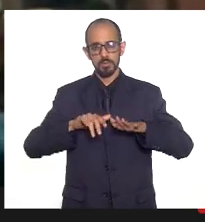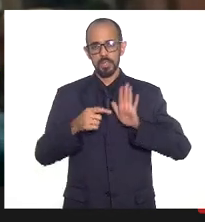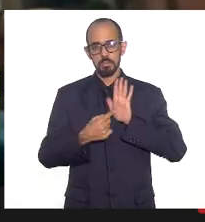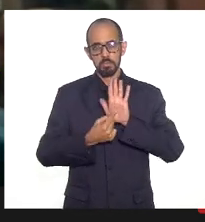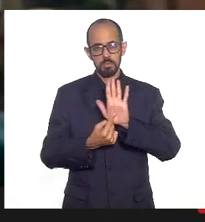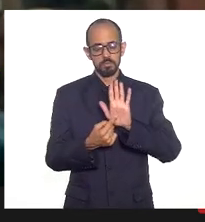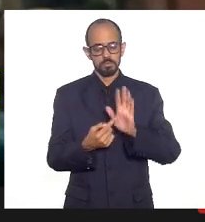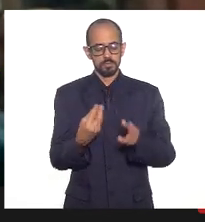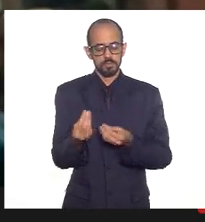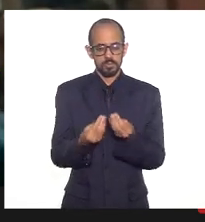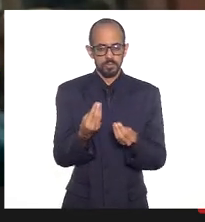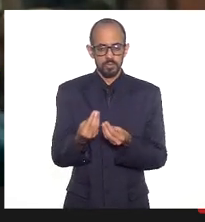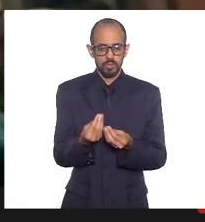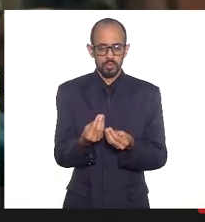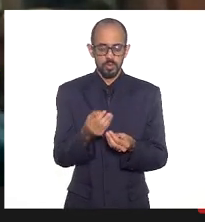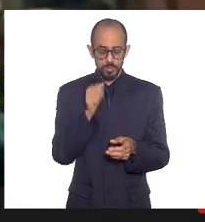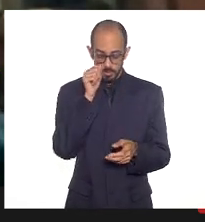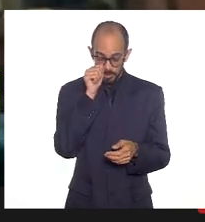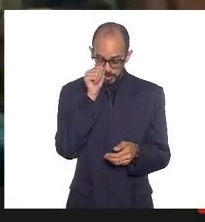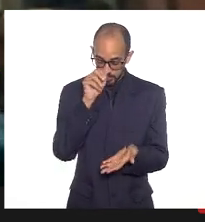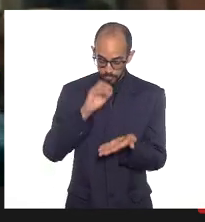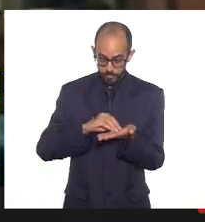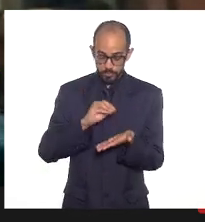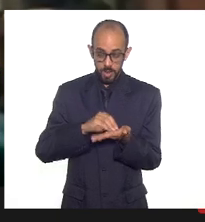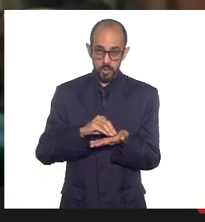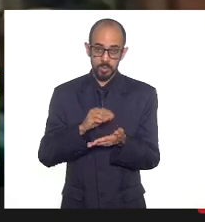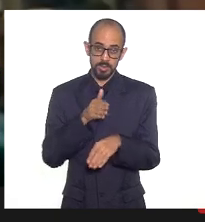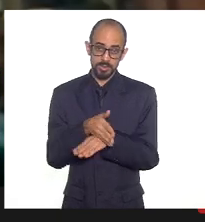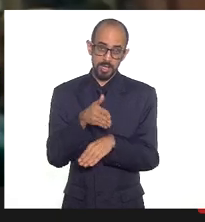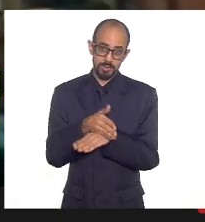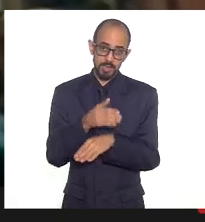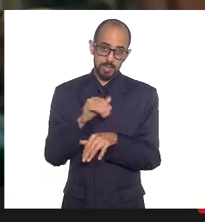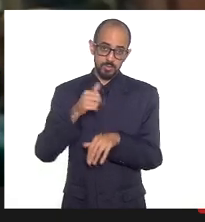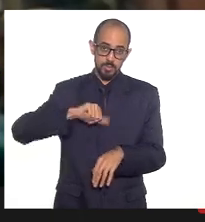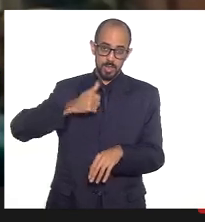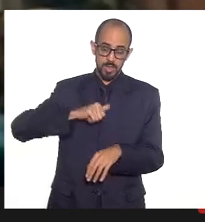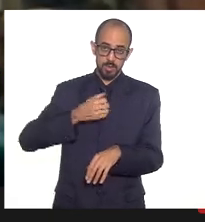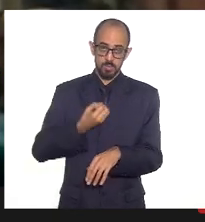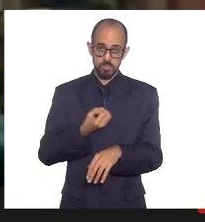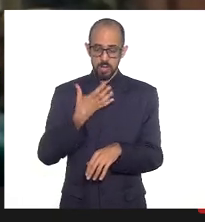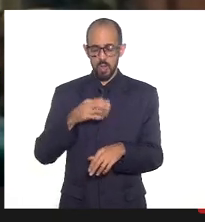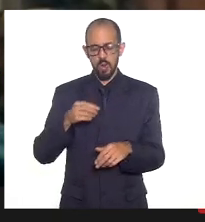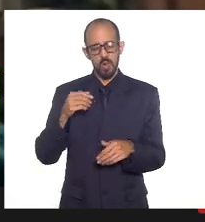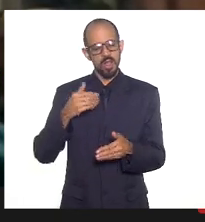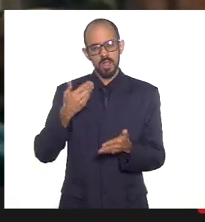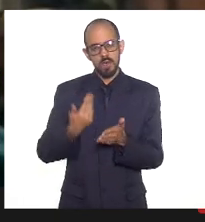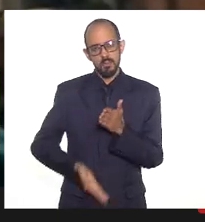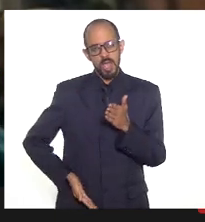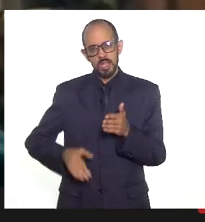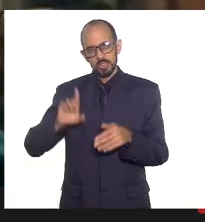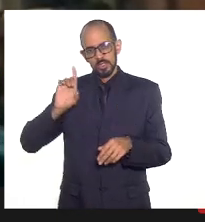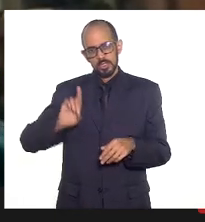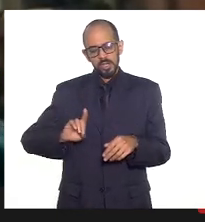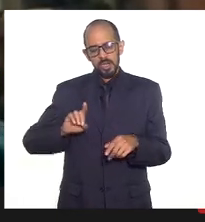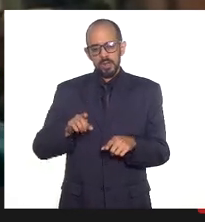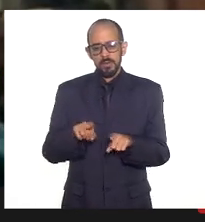que a falta desse acesso de qualidade tem dificultado as pessoas a exercerem direitos, desde